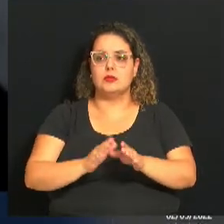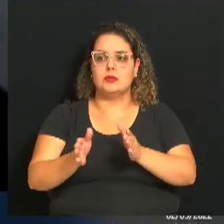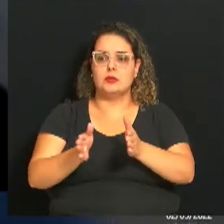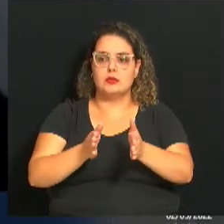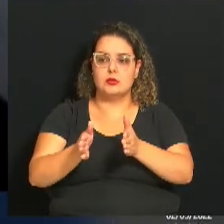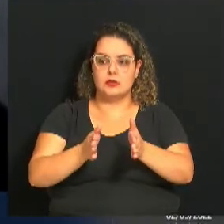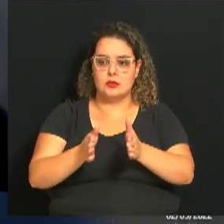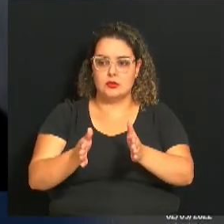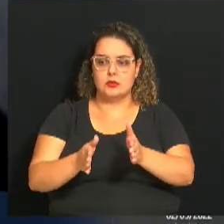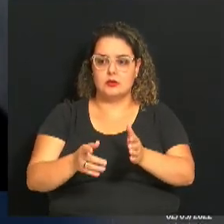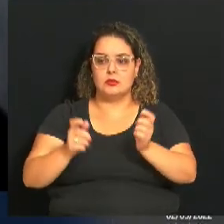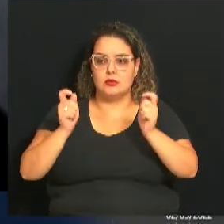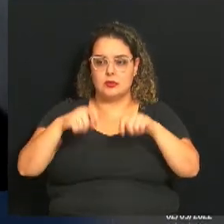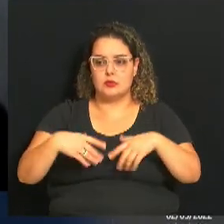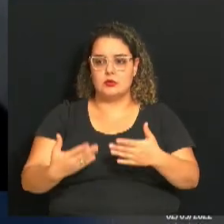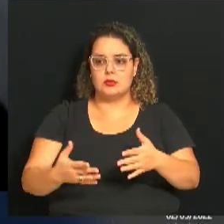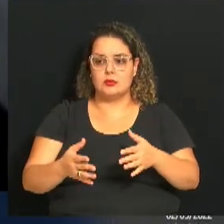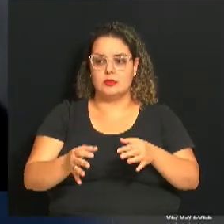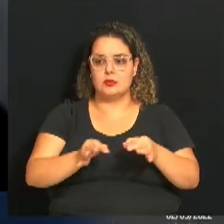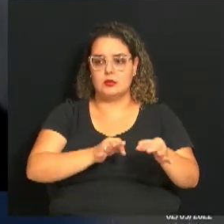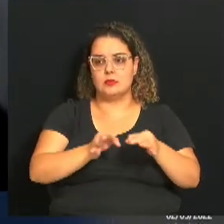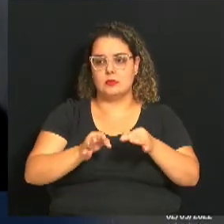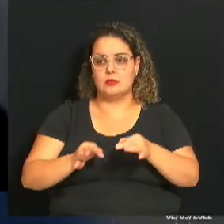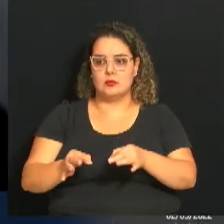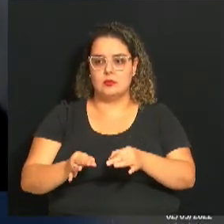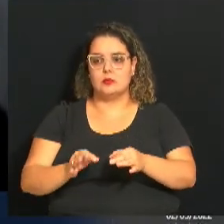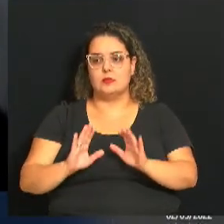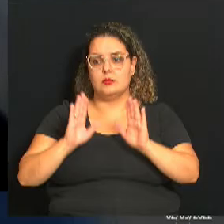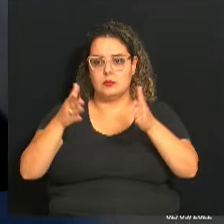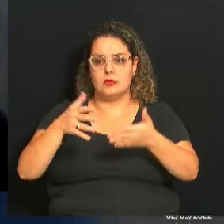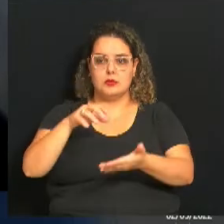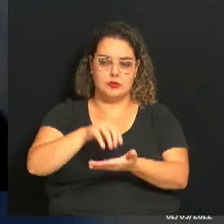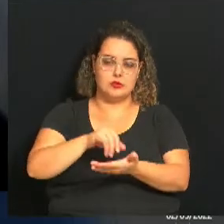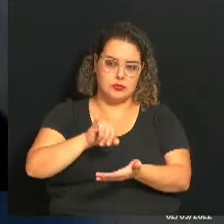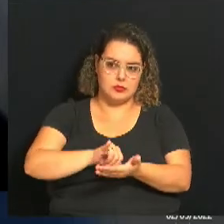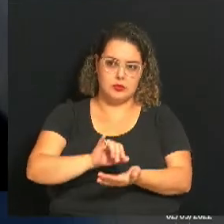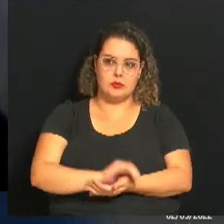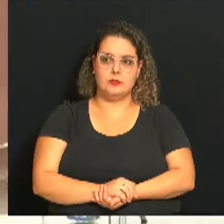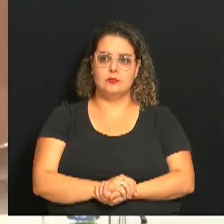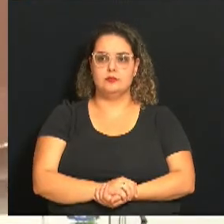na execução do plano da requalificação central. Tá?